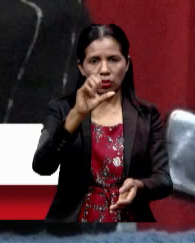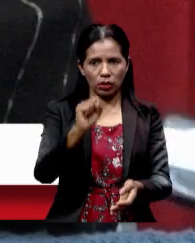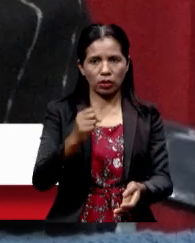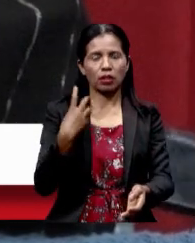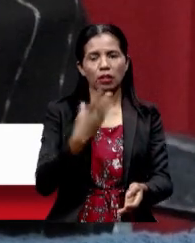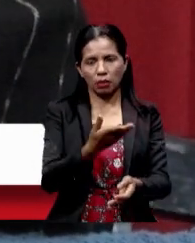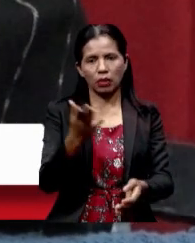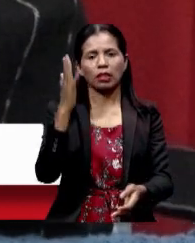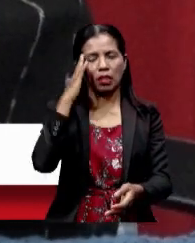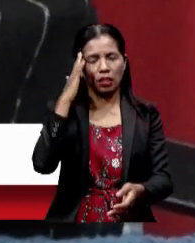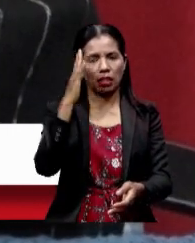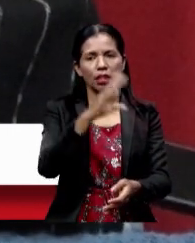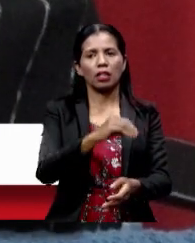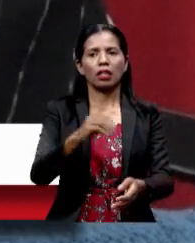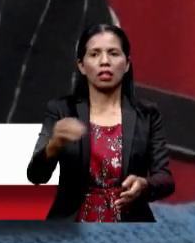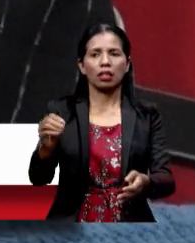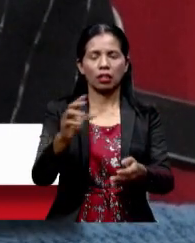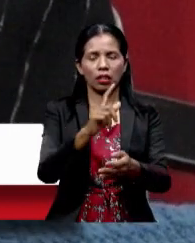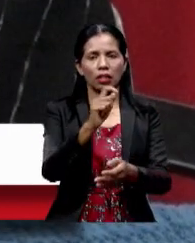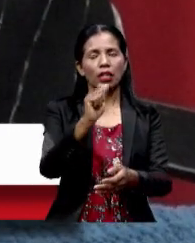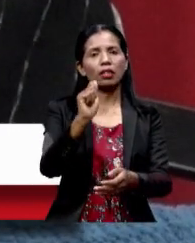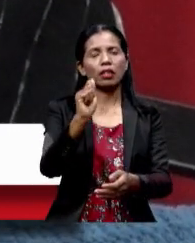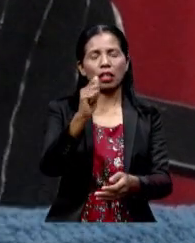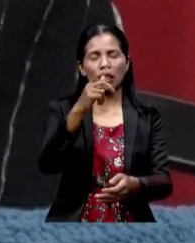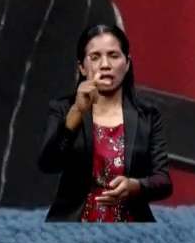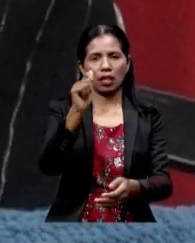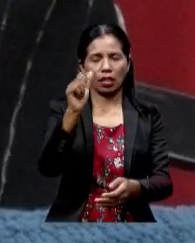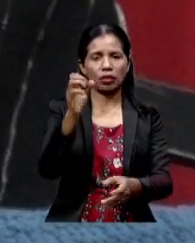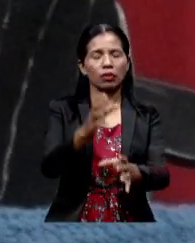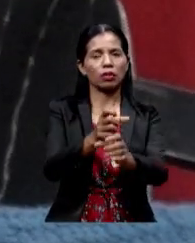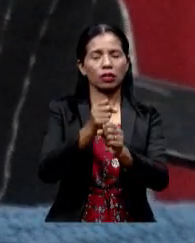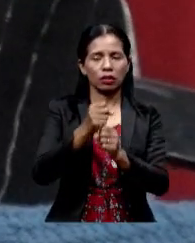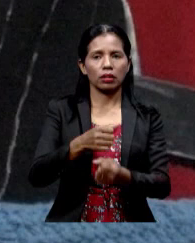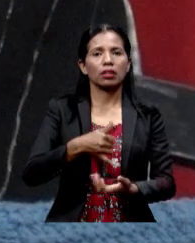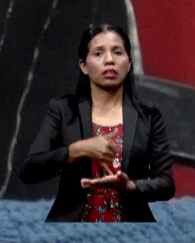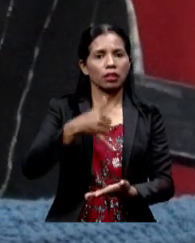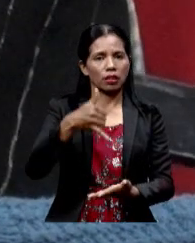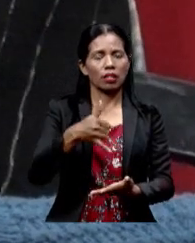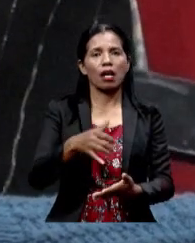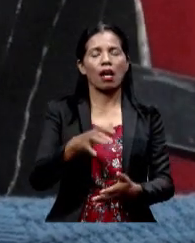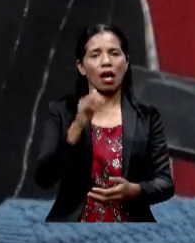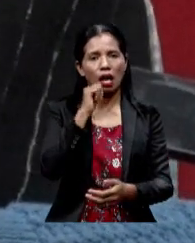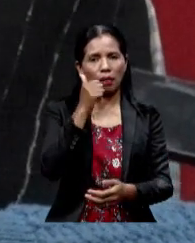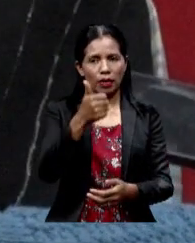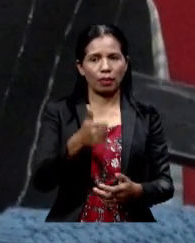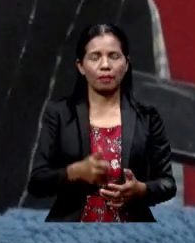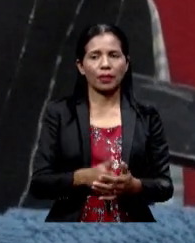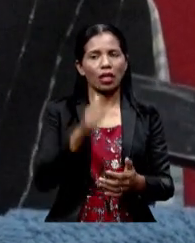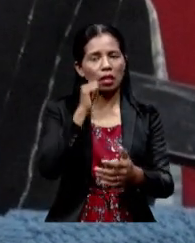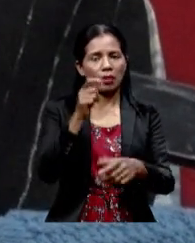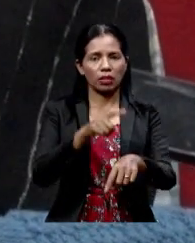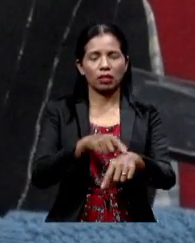me tabo te darei billboard, eu me tabo Takas Bobot, acima com decoração Abang. Abang